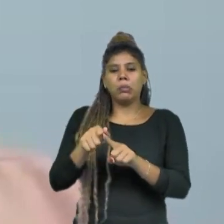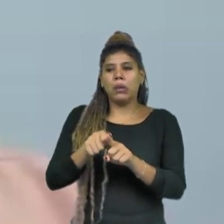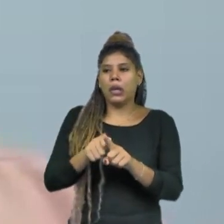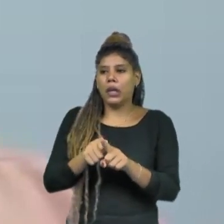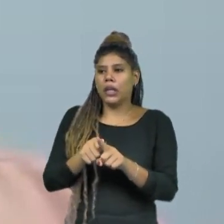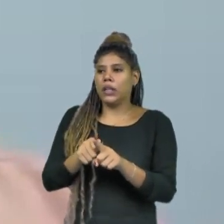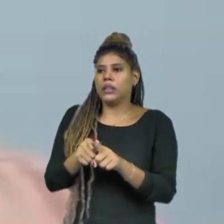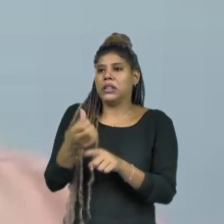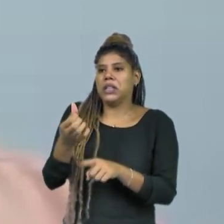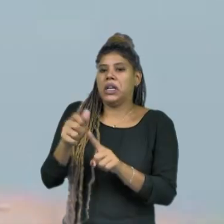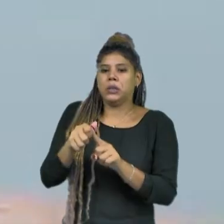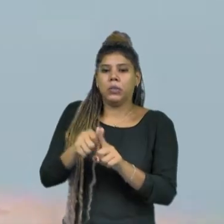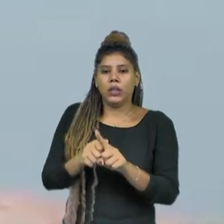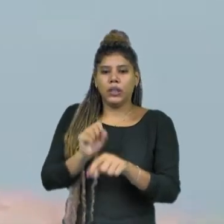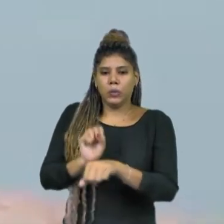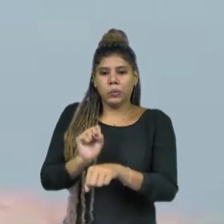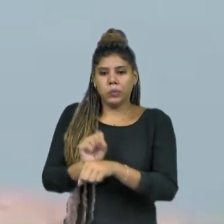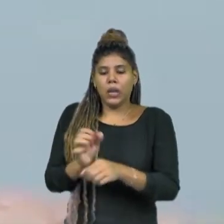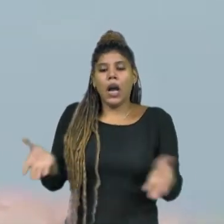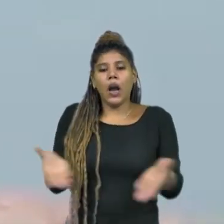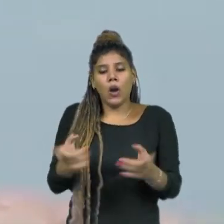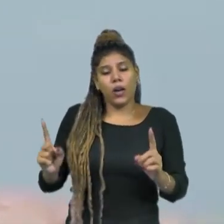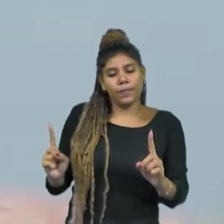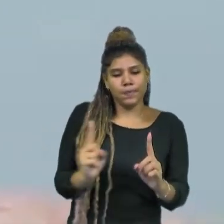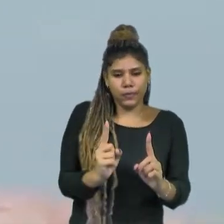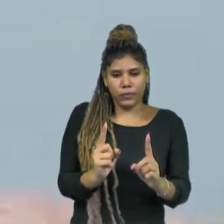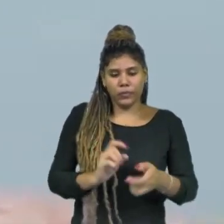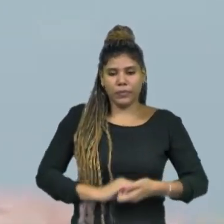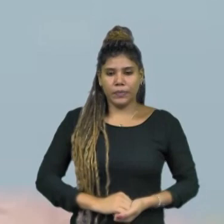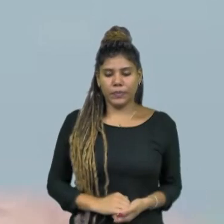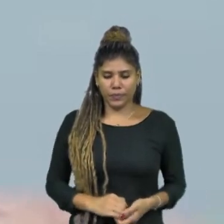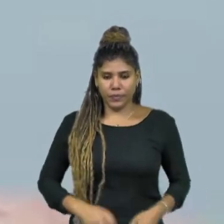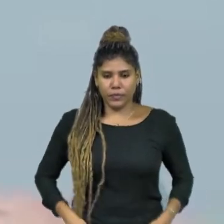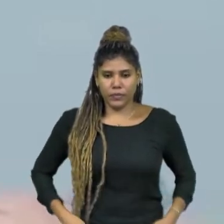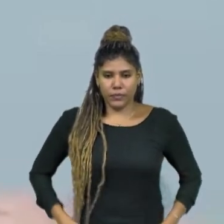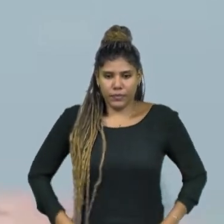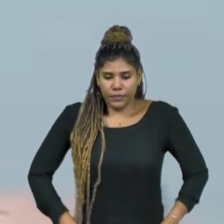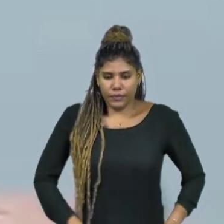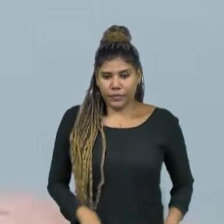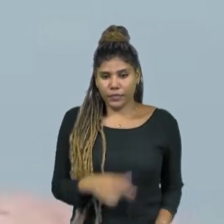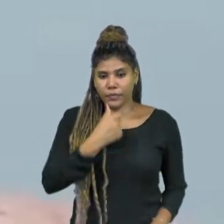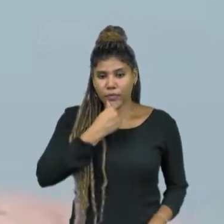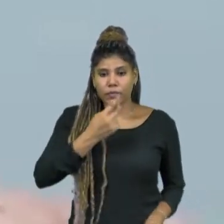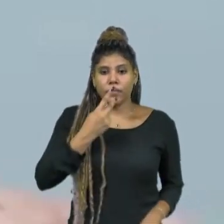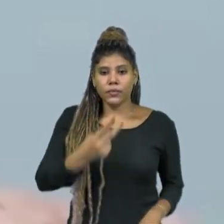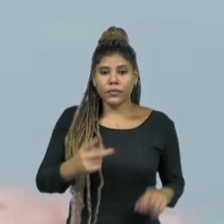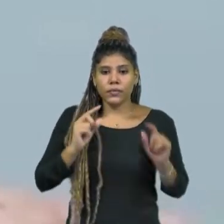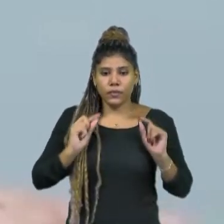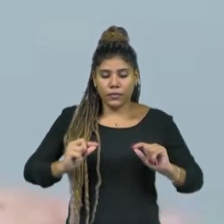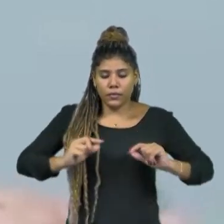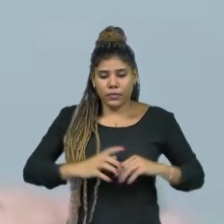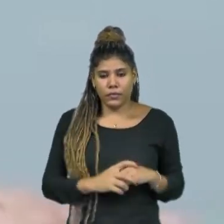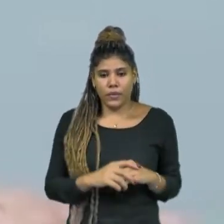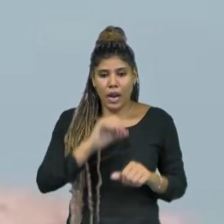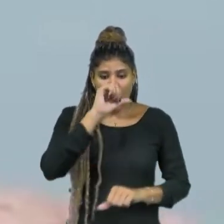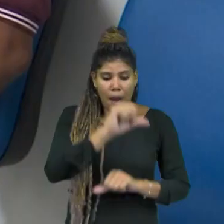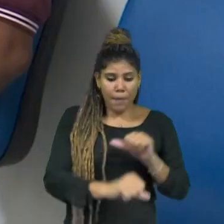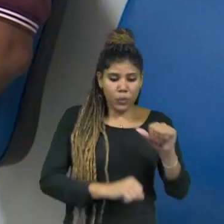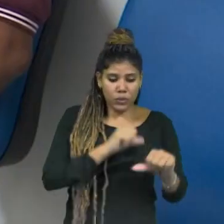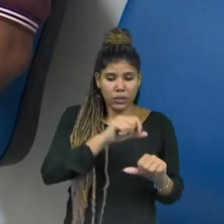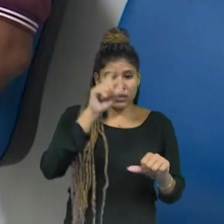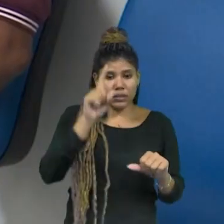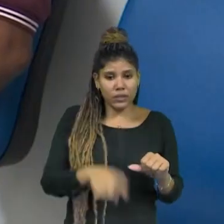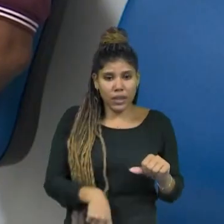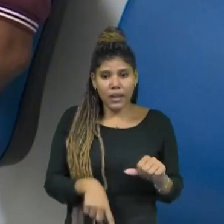do benefício da Previdência. Carlos Vasconcelos destaca ainda que a mudança atende a uma demanda antiga dos empregados,